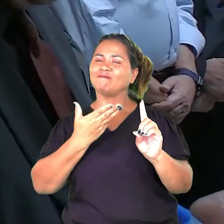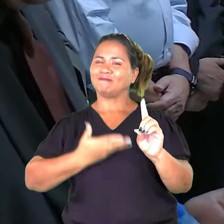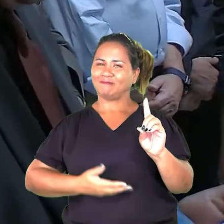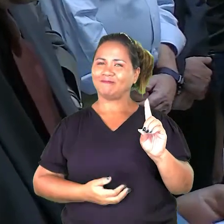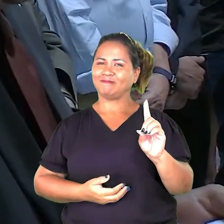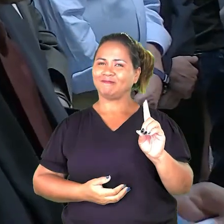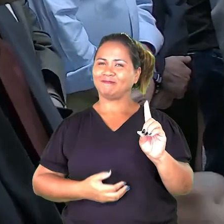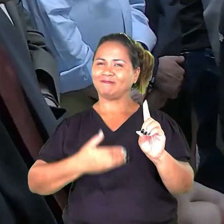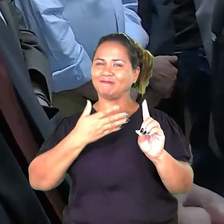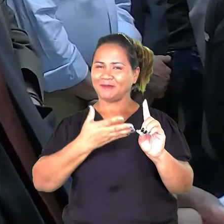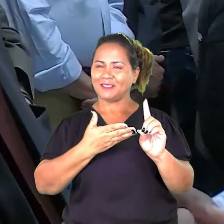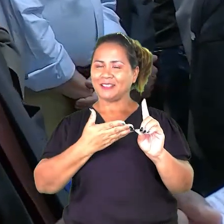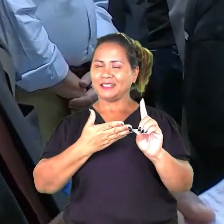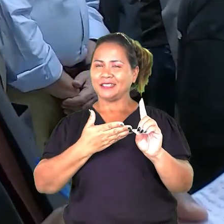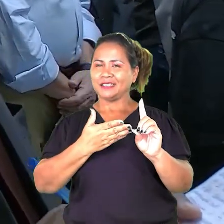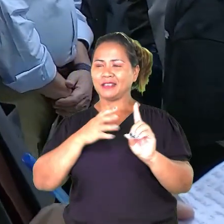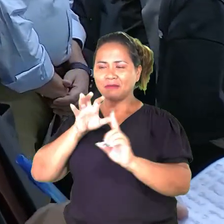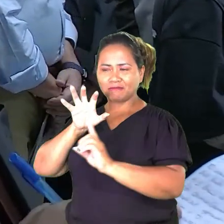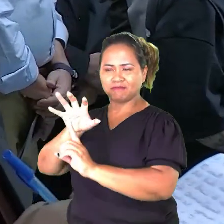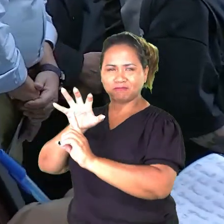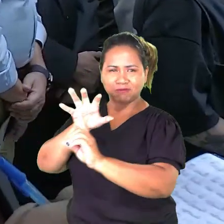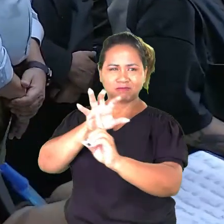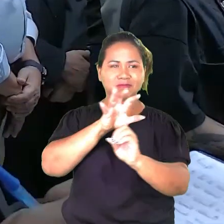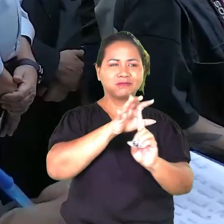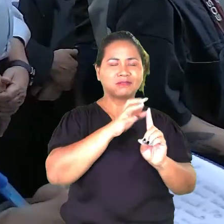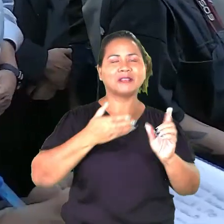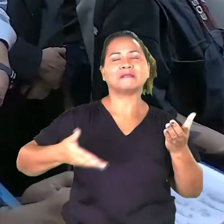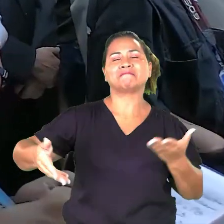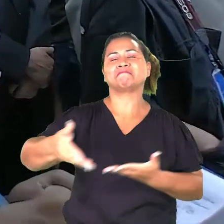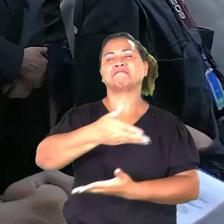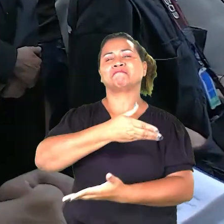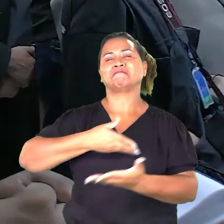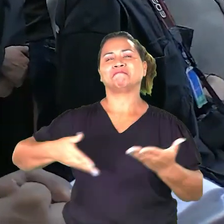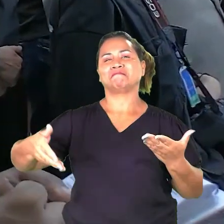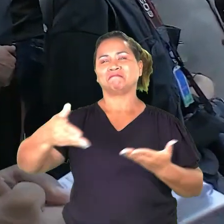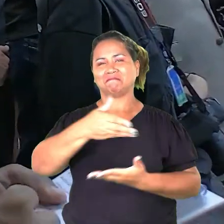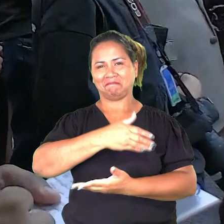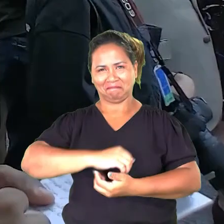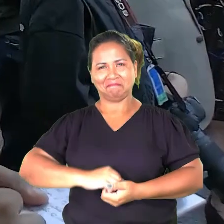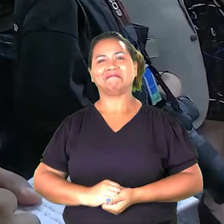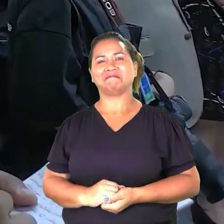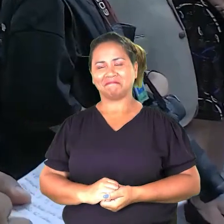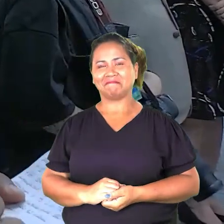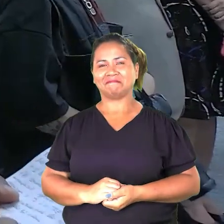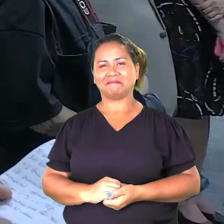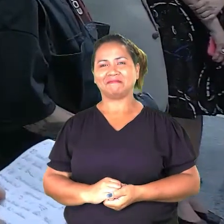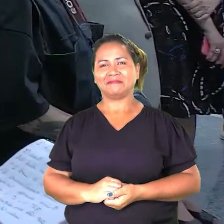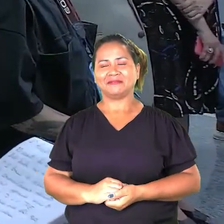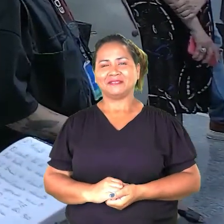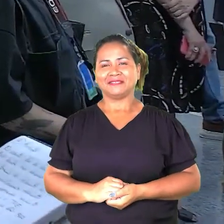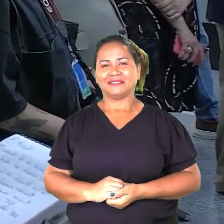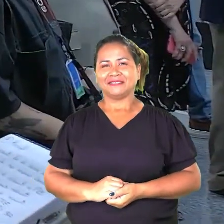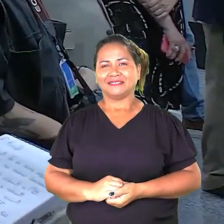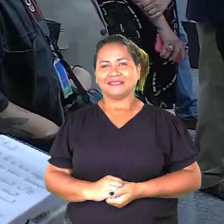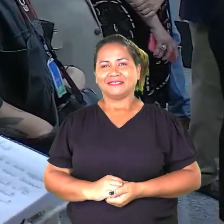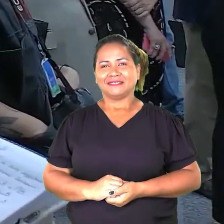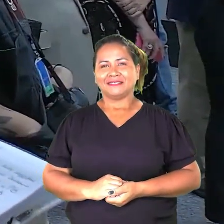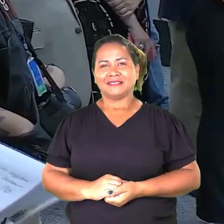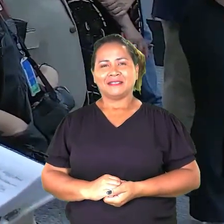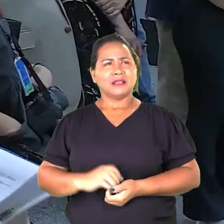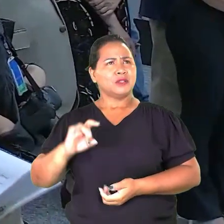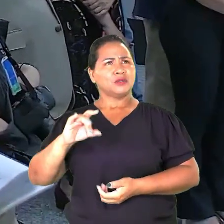uma figura invejável, uma figura encantadora, que encantava os